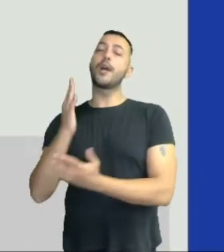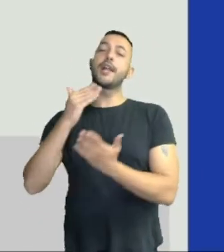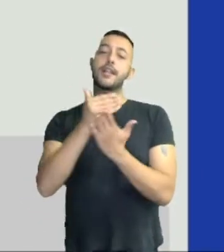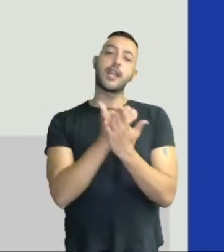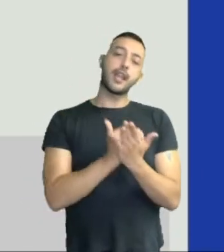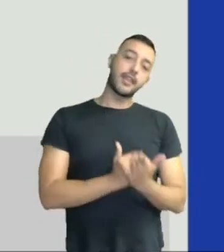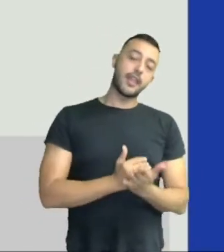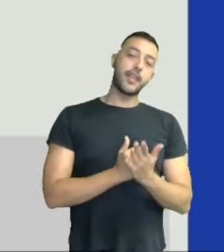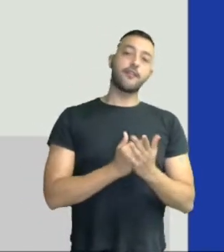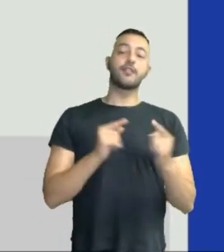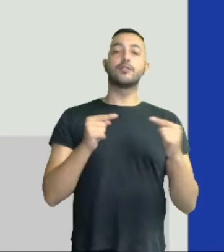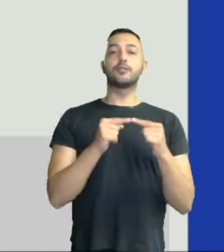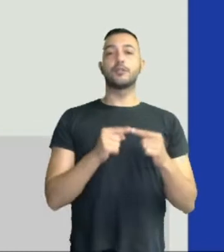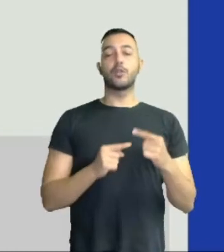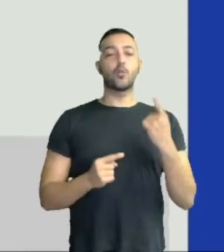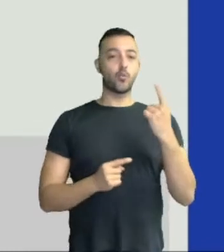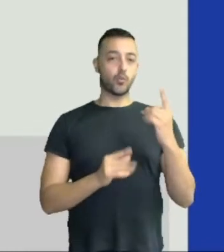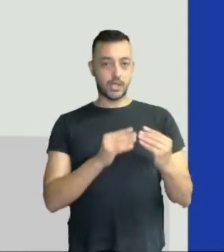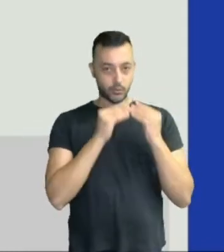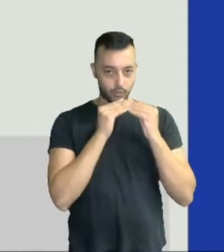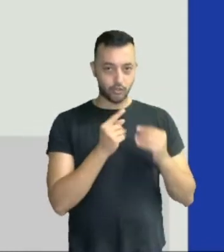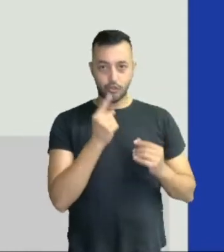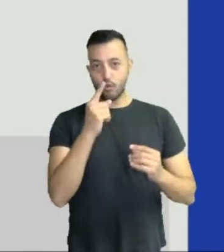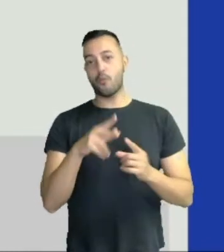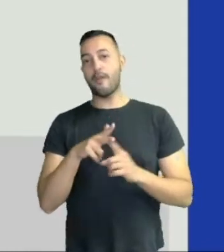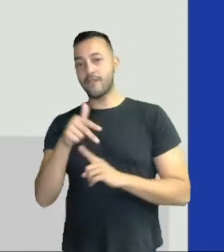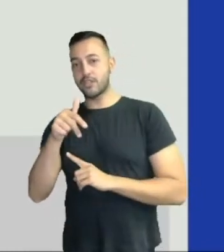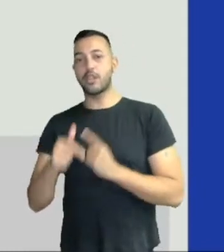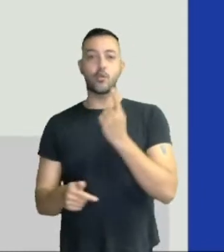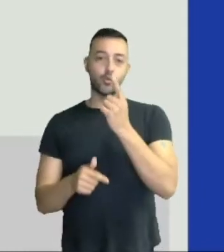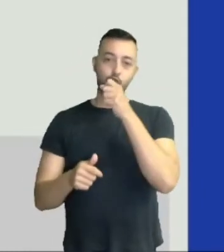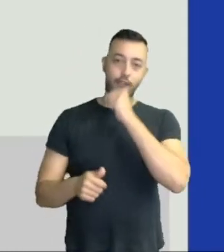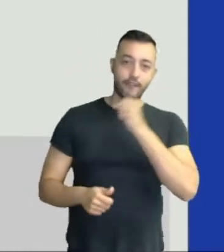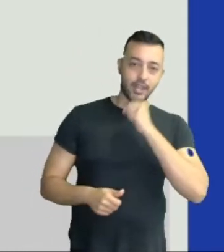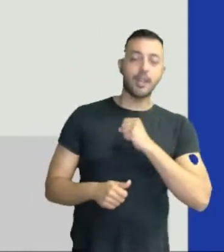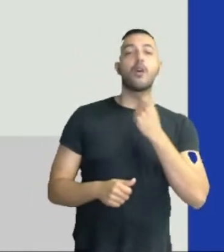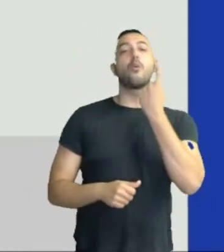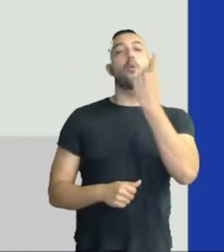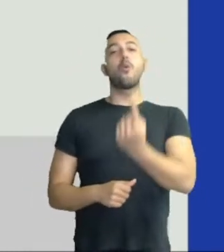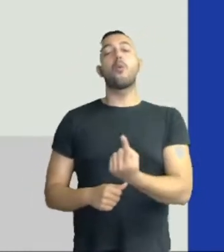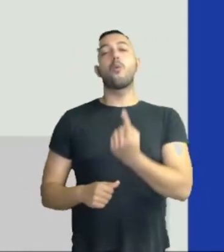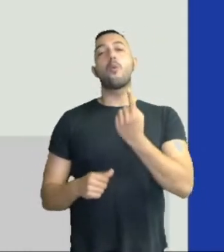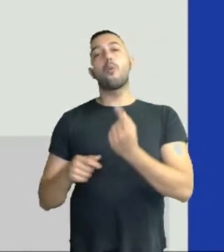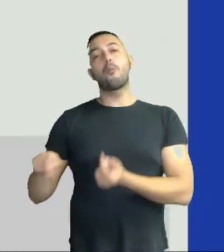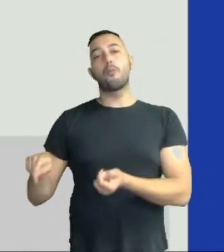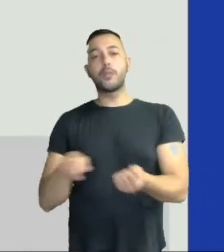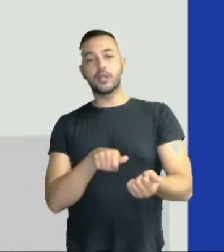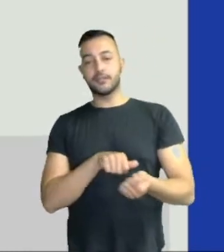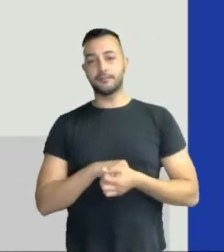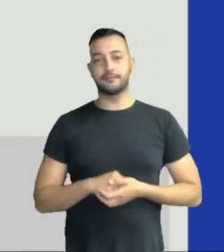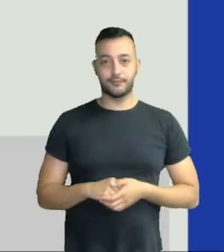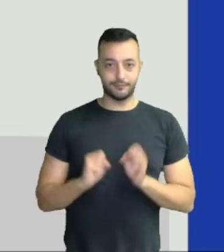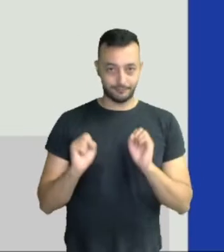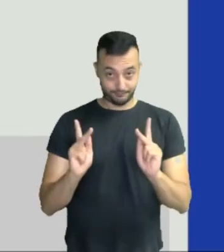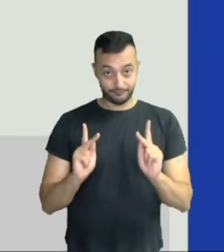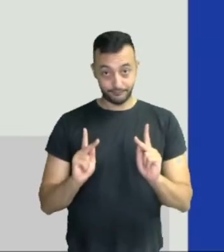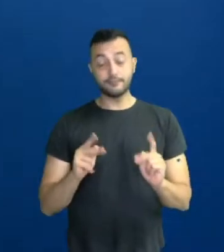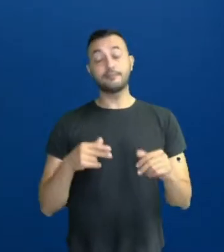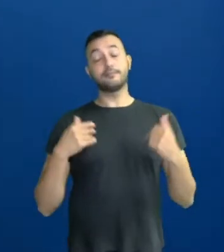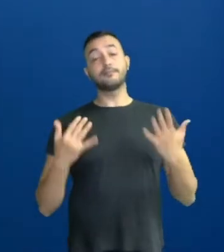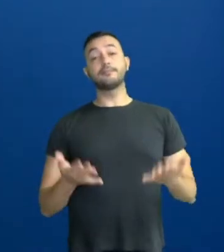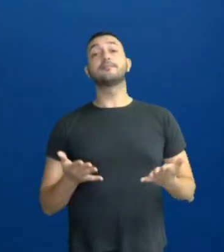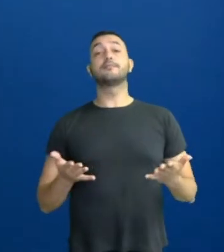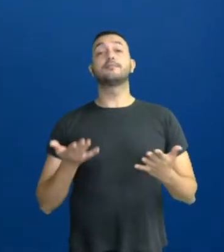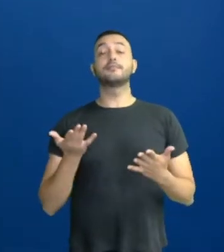cardápio de modo que envolva um sanduíche, um refrigerante, um sorvete e um brinde? Ok? Então,